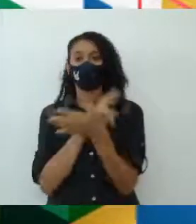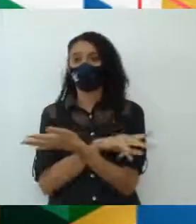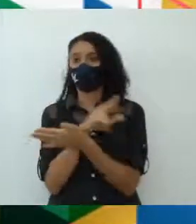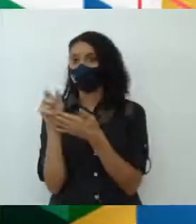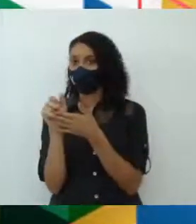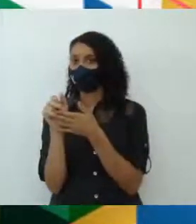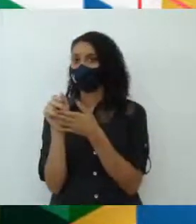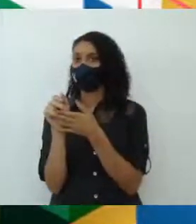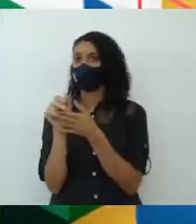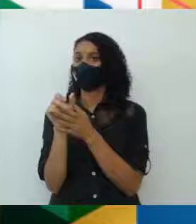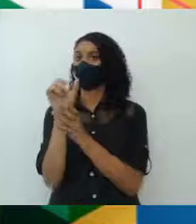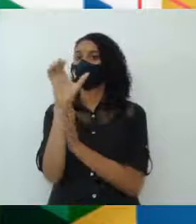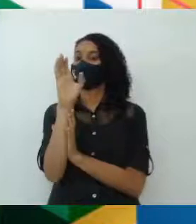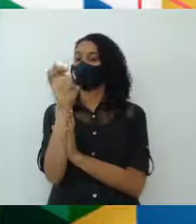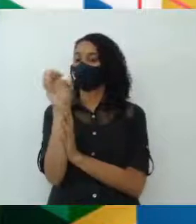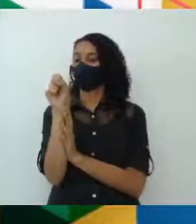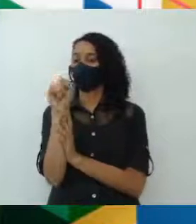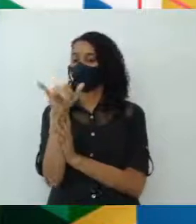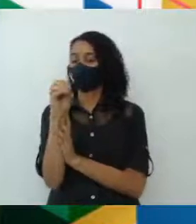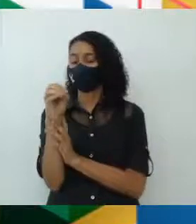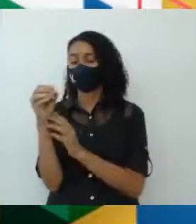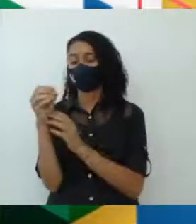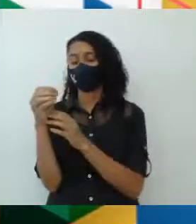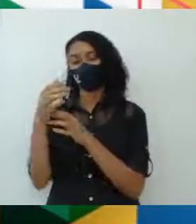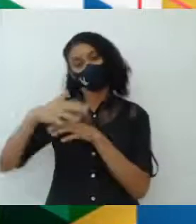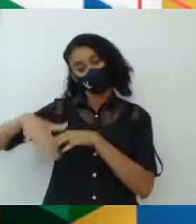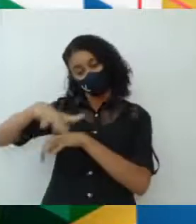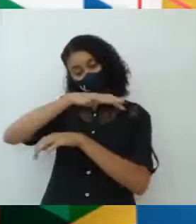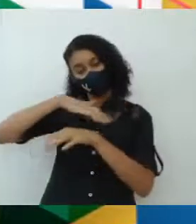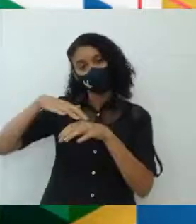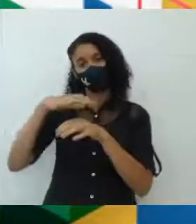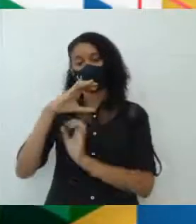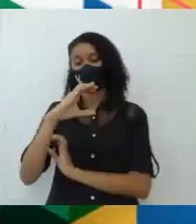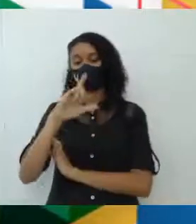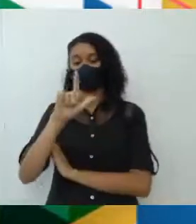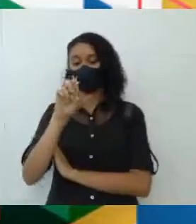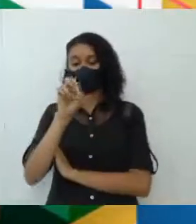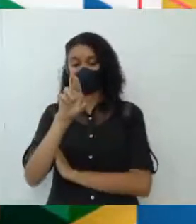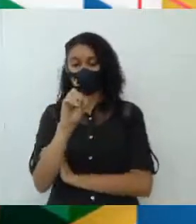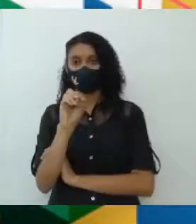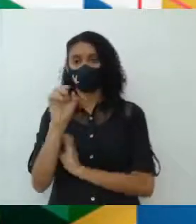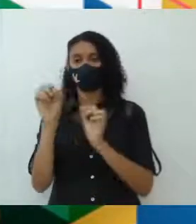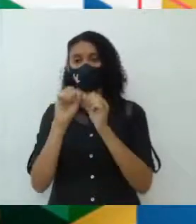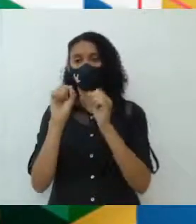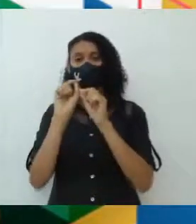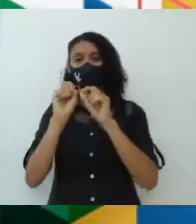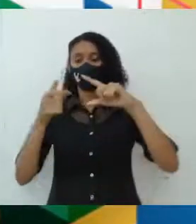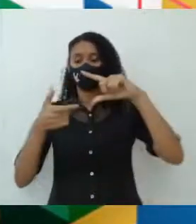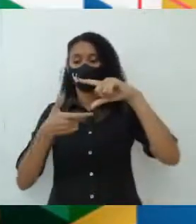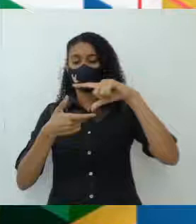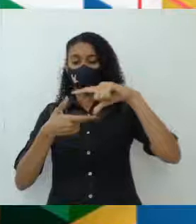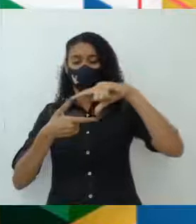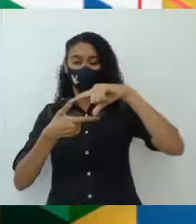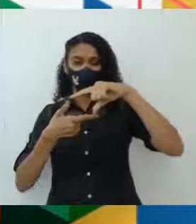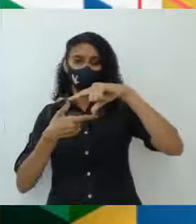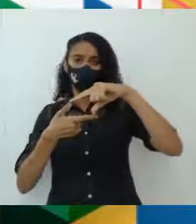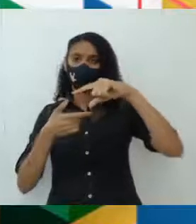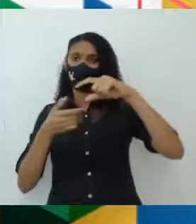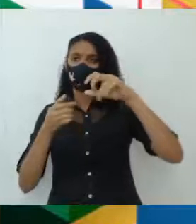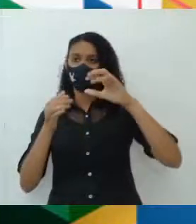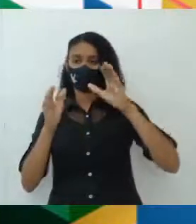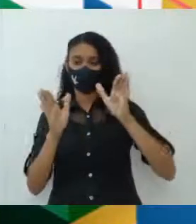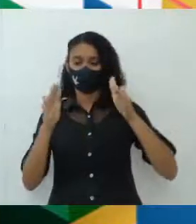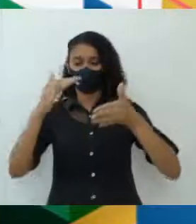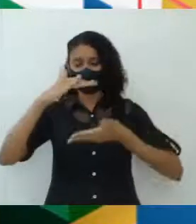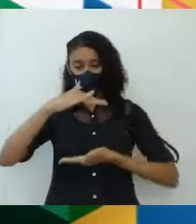átomos de césio rodeando ele na posição de um cubo com um corpo ao seu centro.